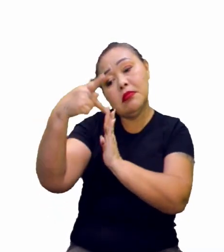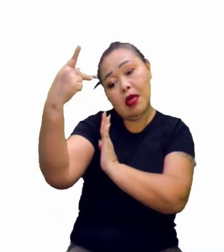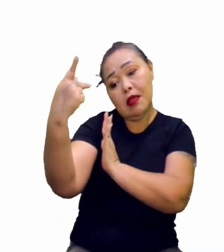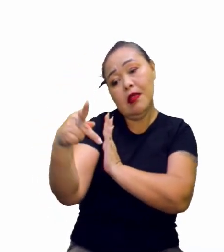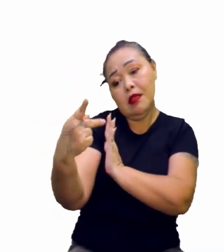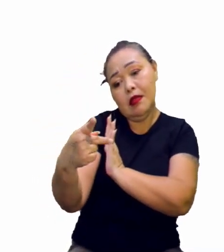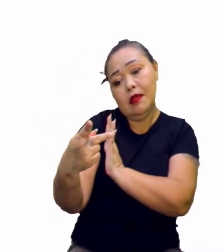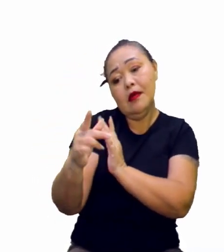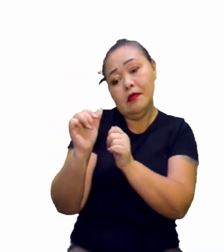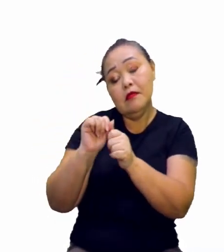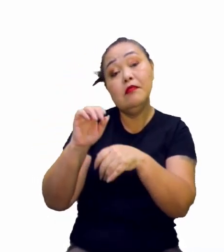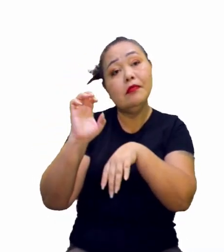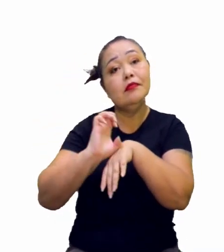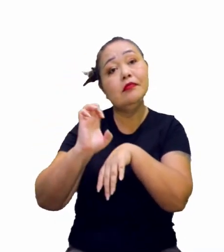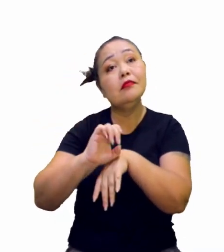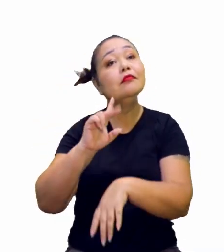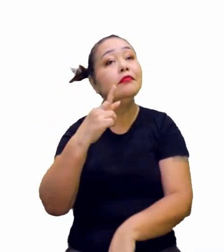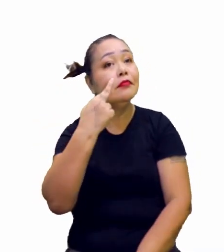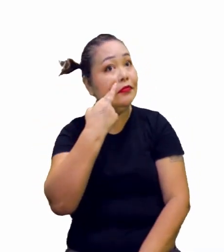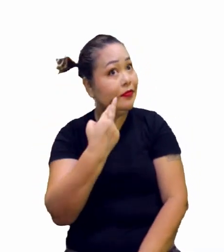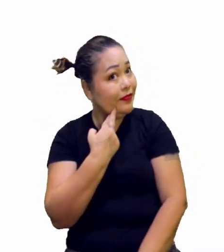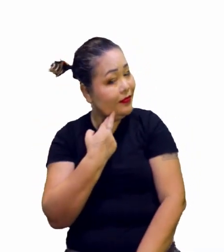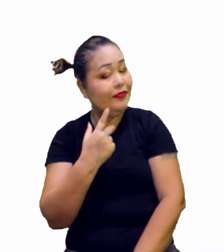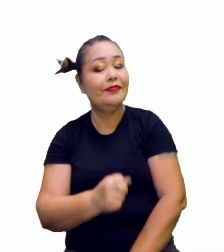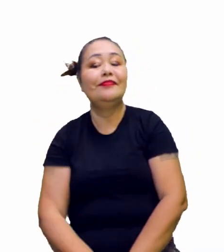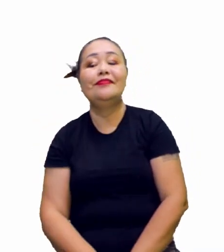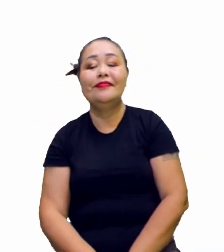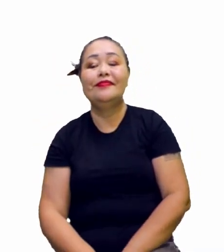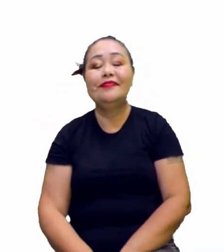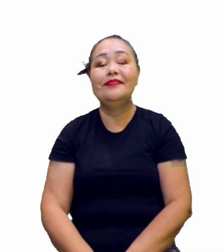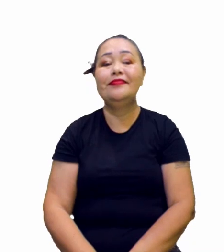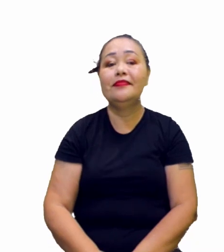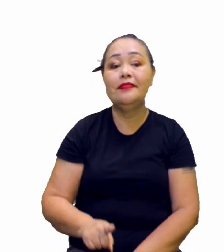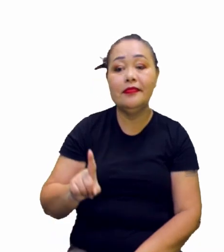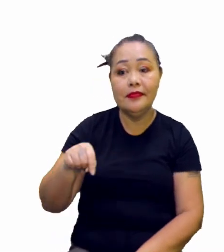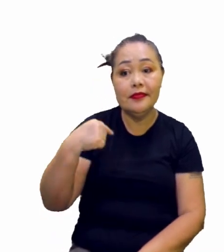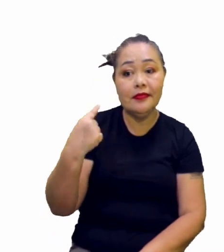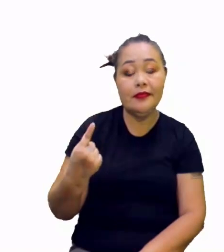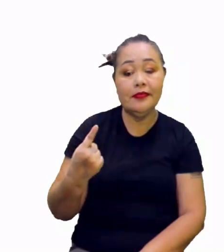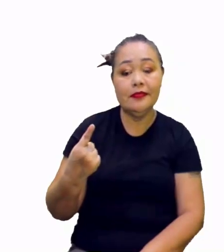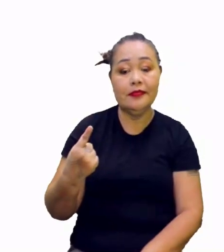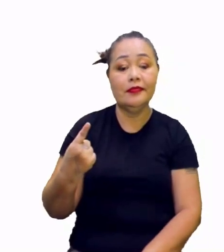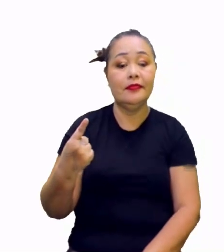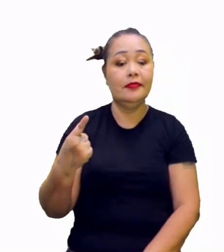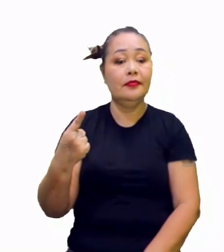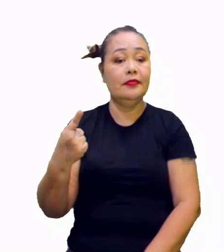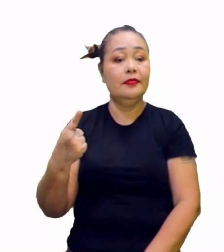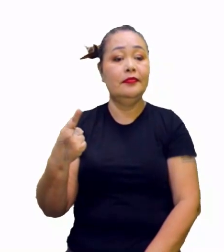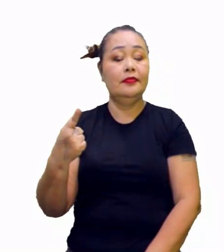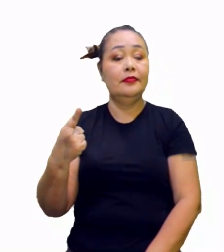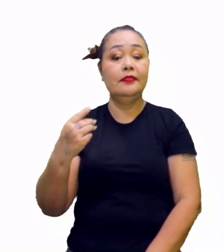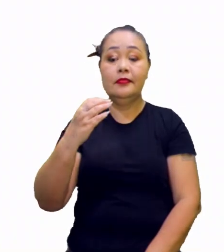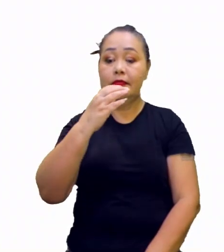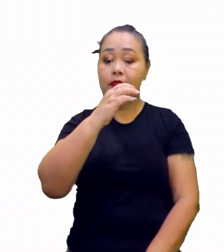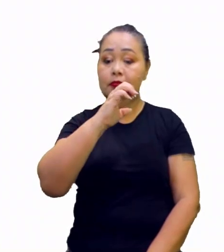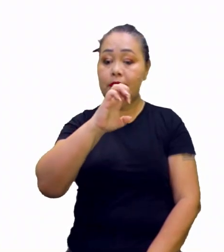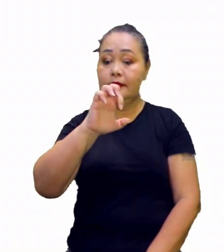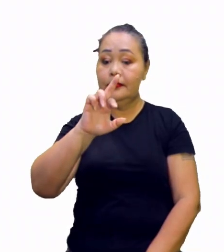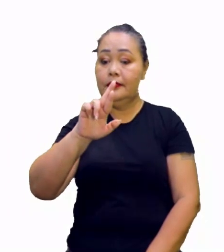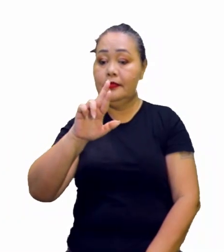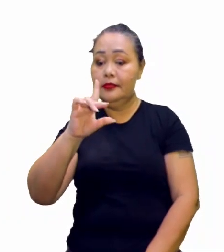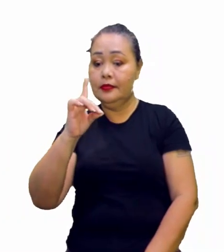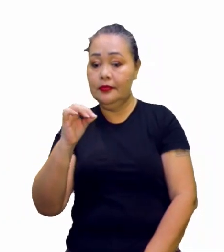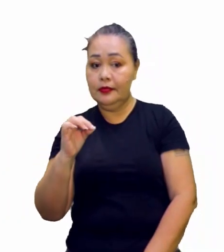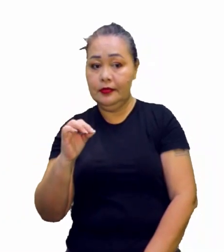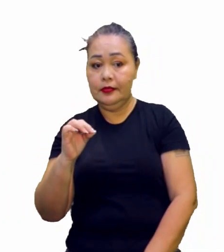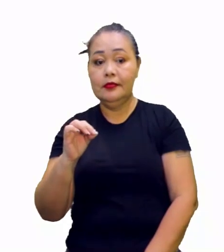no nosso estado. É isso que eu quero começar a puxar aí com vocês. Vamos lá. Cerrado,